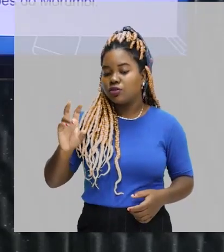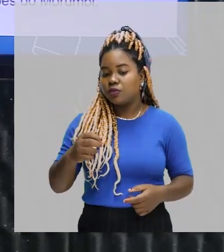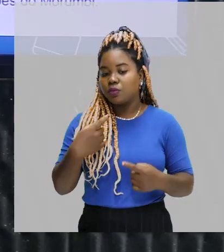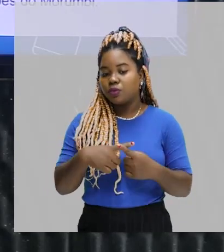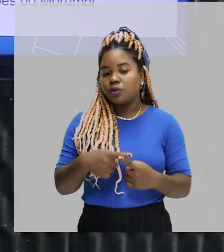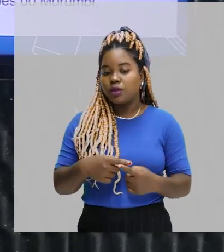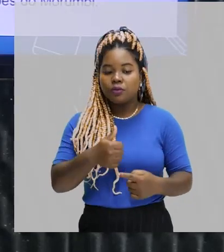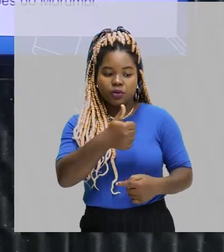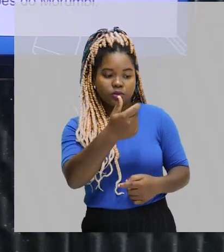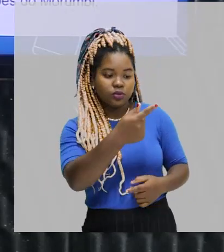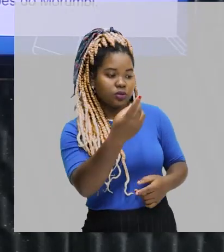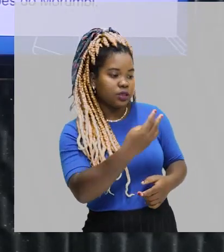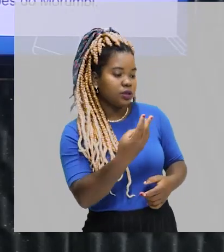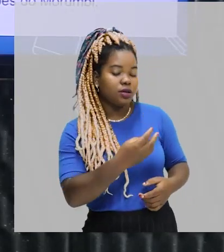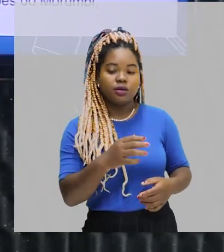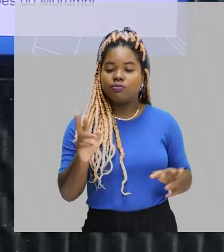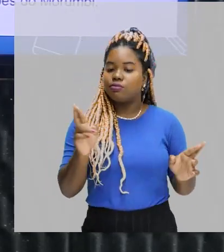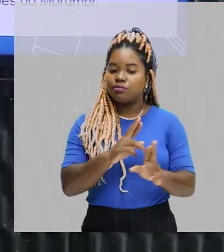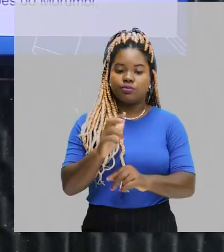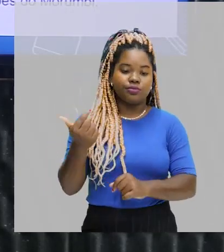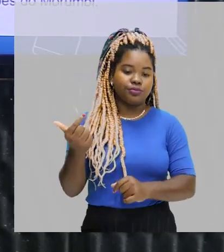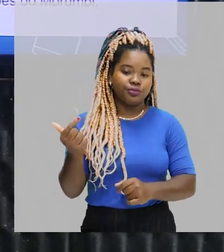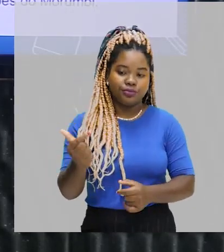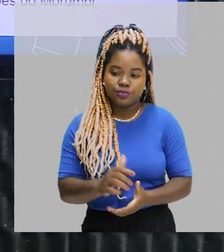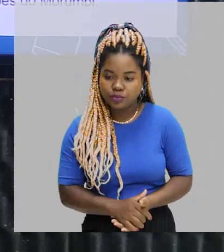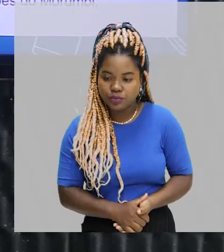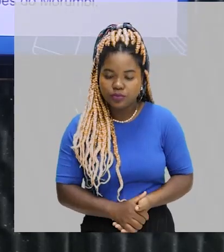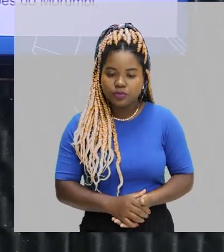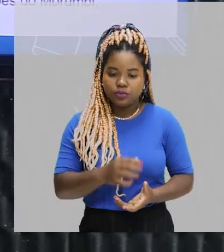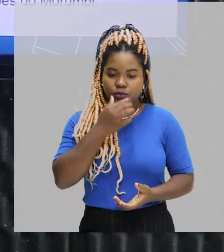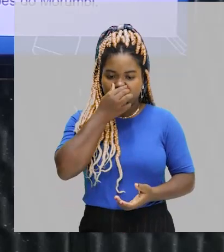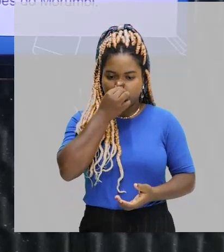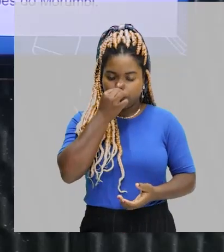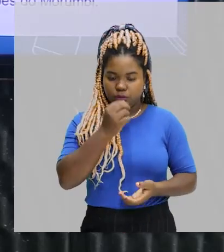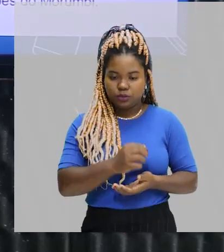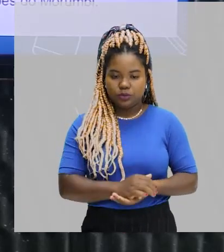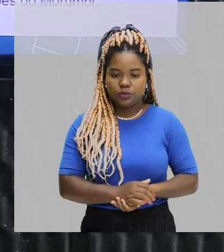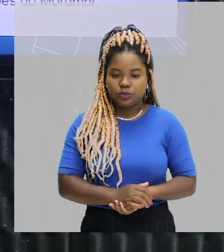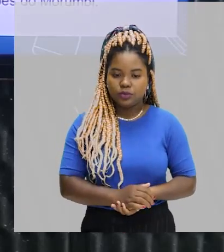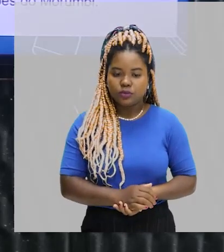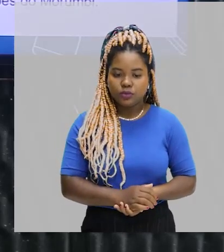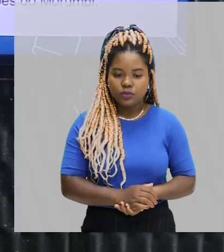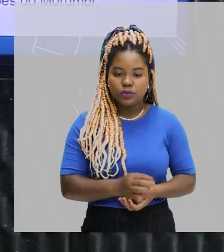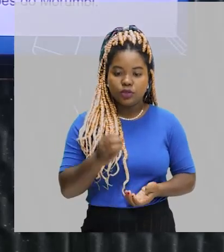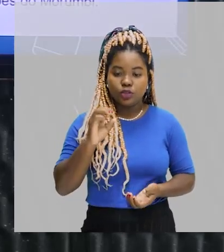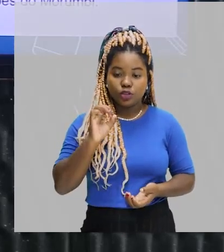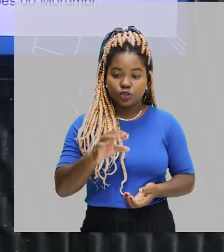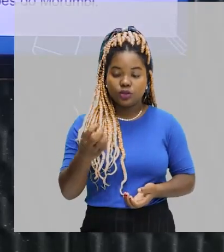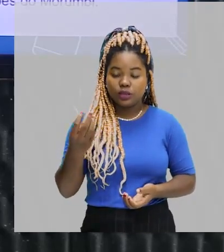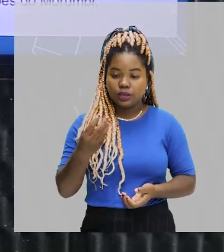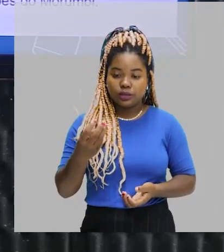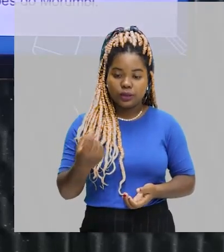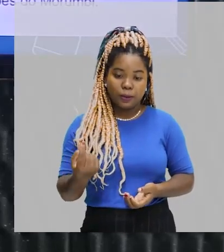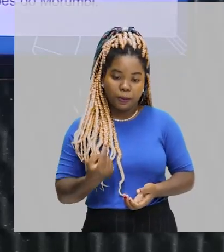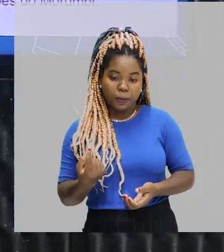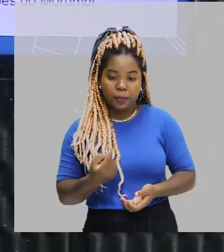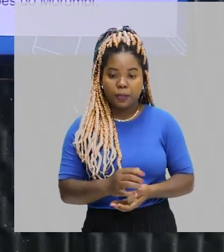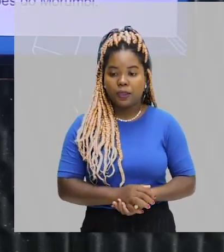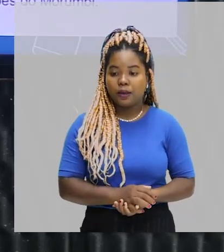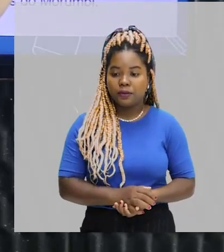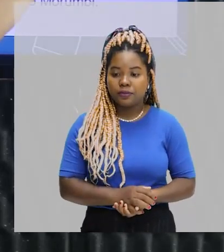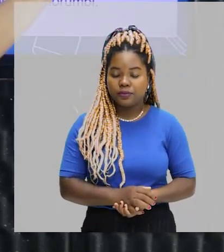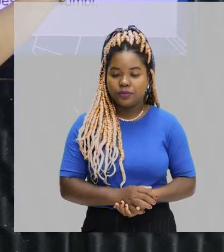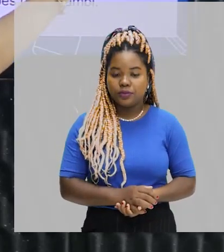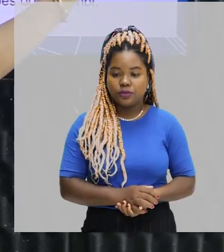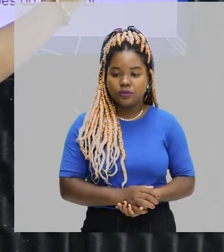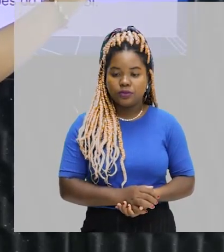nas outras pessoas do singular, tá bom? Aliás, nas outras pessoas do discurso, apenas na terceira pessoa do singular. E um verbo defectivo,